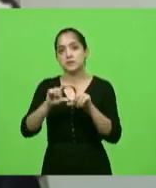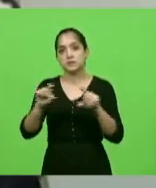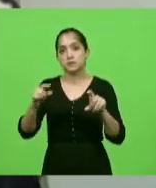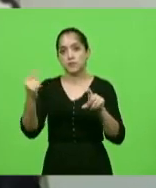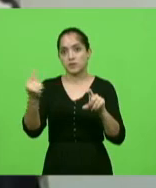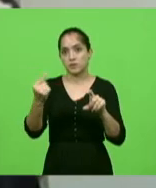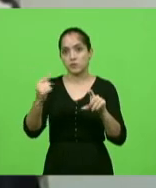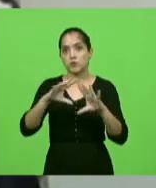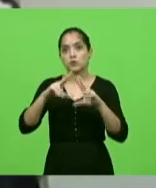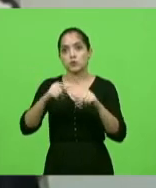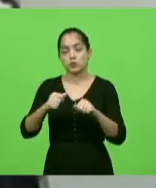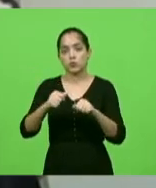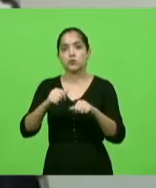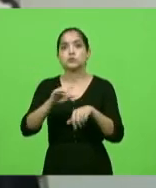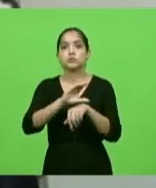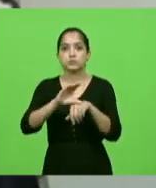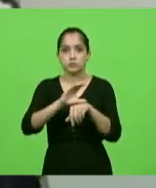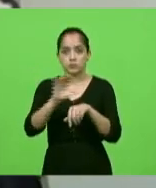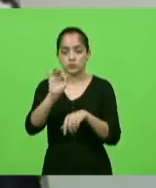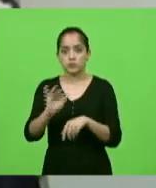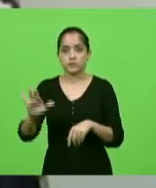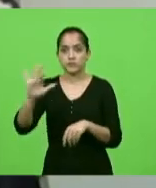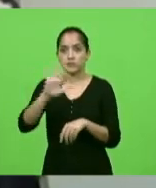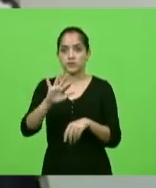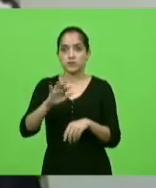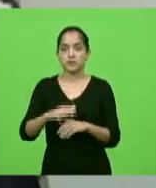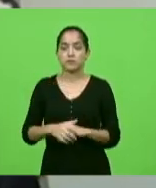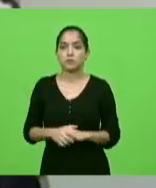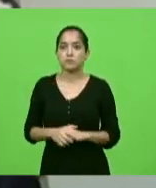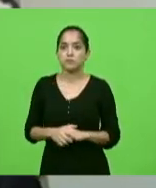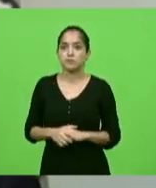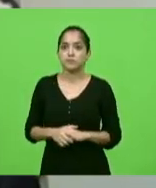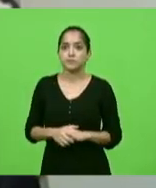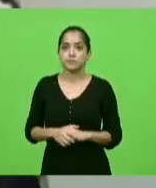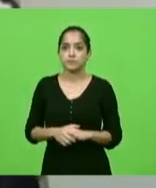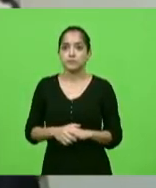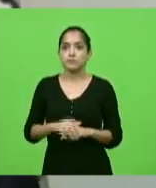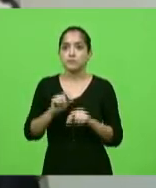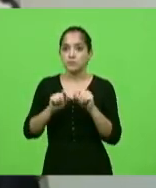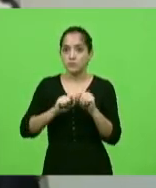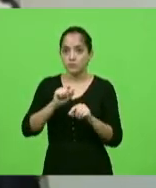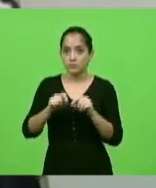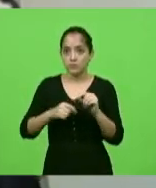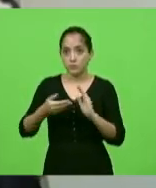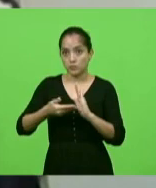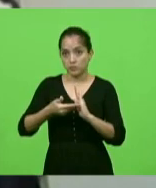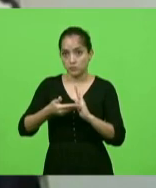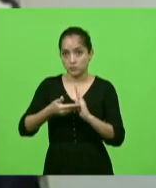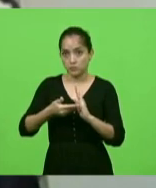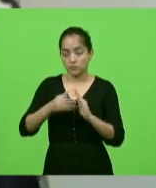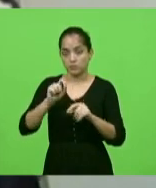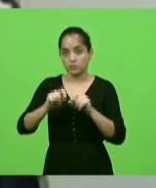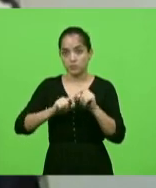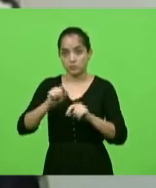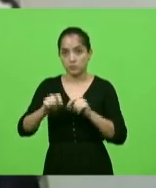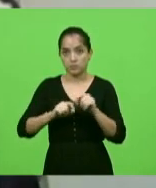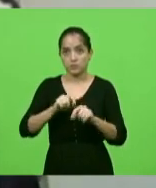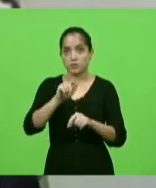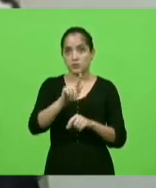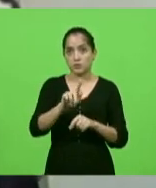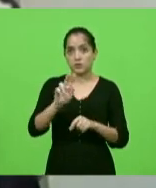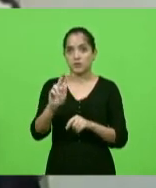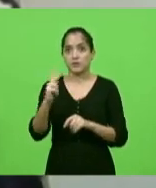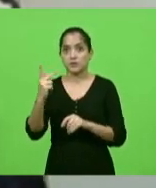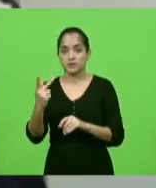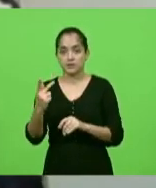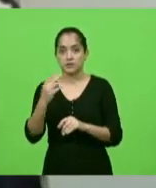único e tem dois todos da Constituição Federal "o rito do impeachment no Senado nas letras g e